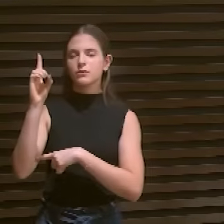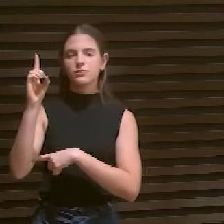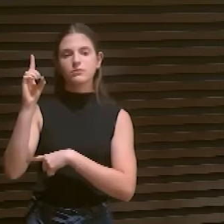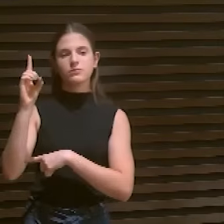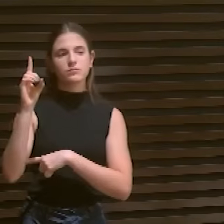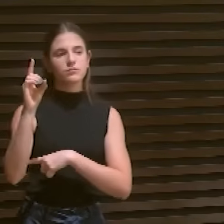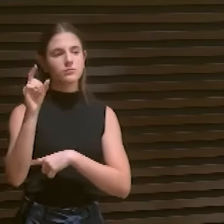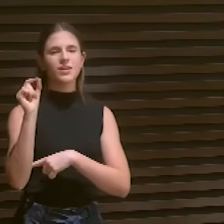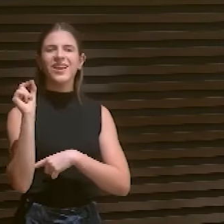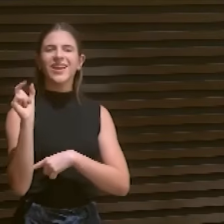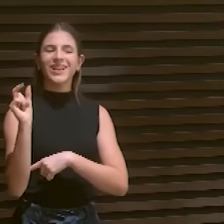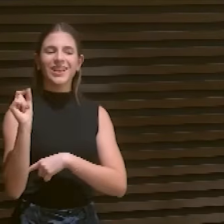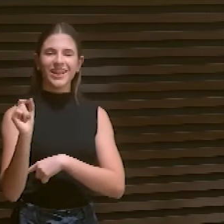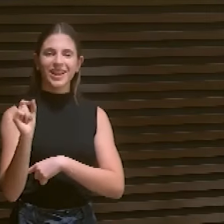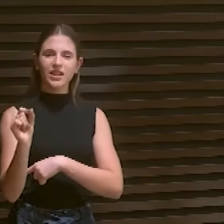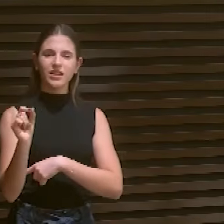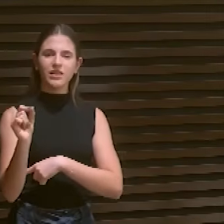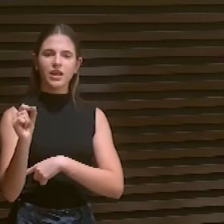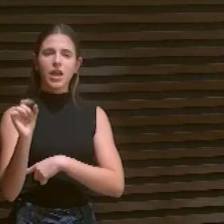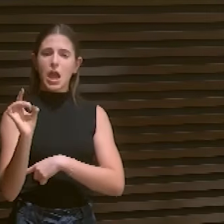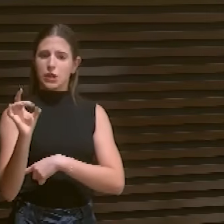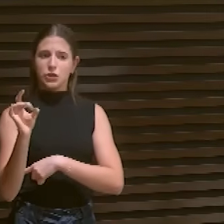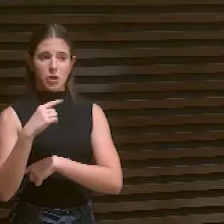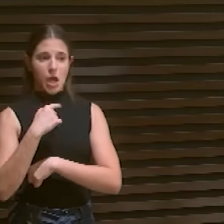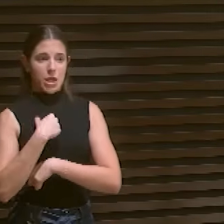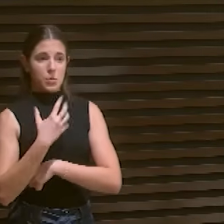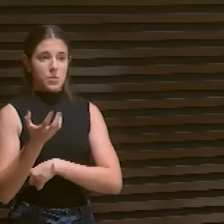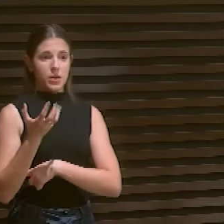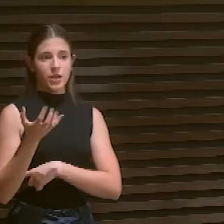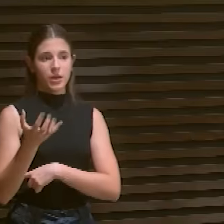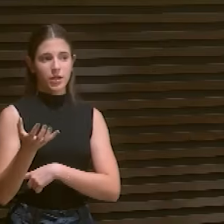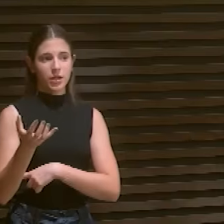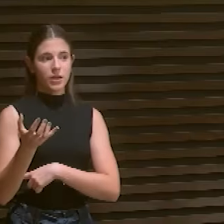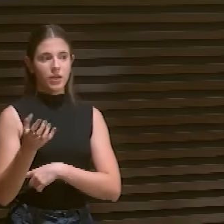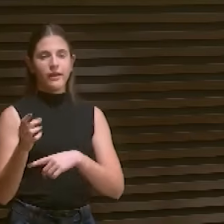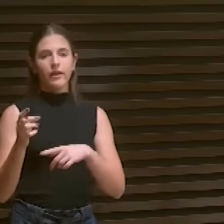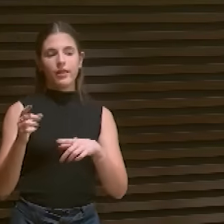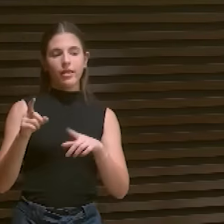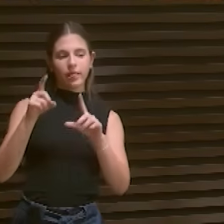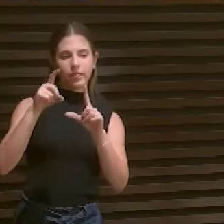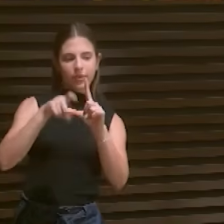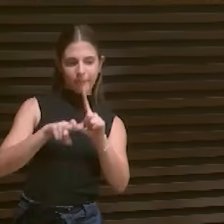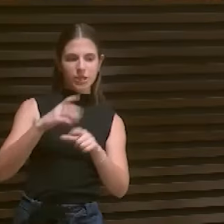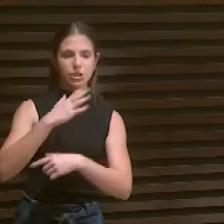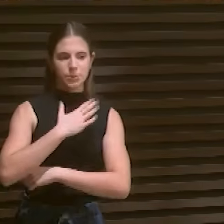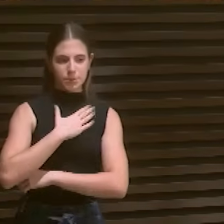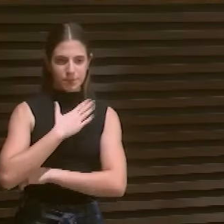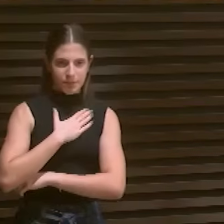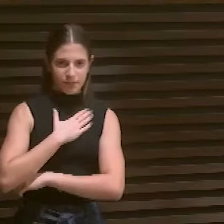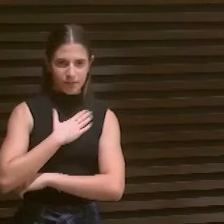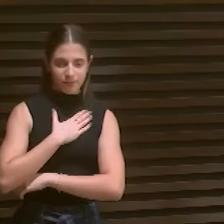Quem consegue? Será que basta eu querer? Ou seja, depende apenas de mim, de uma decisão pessoal?